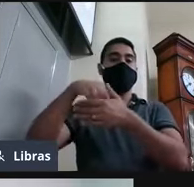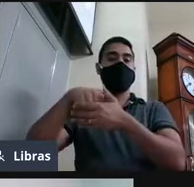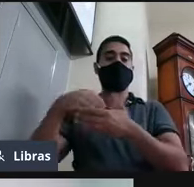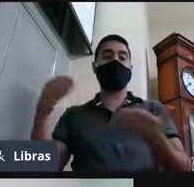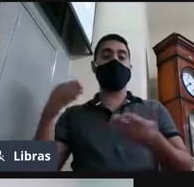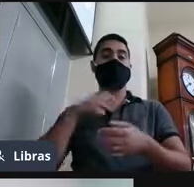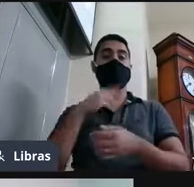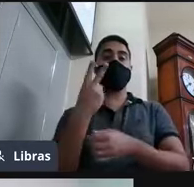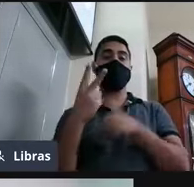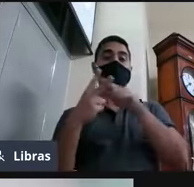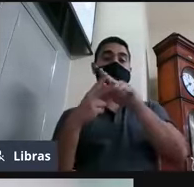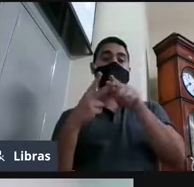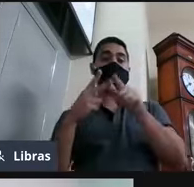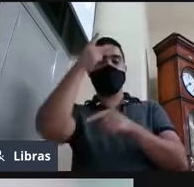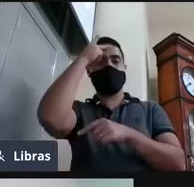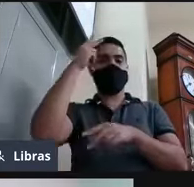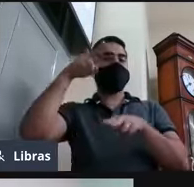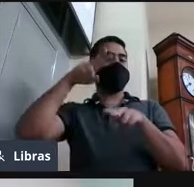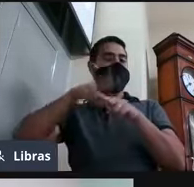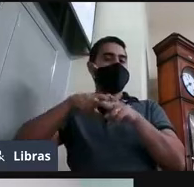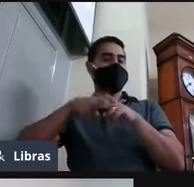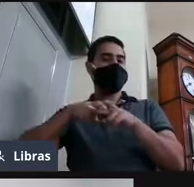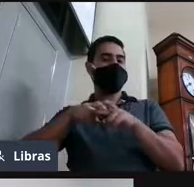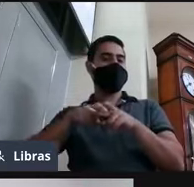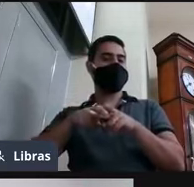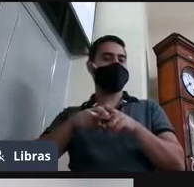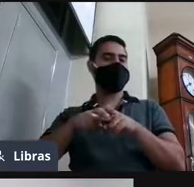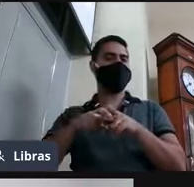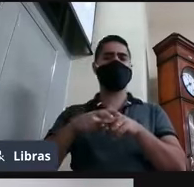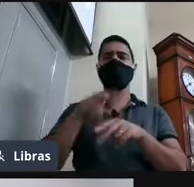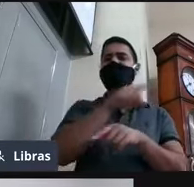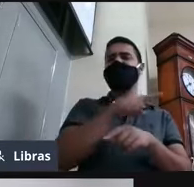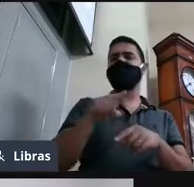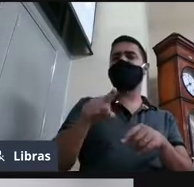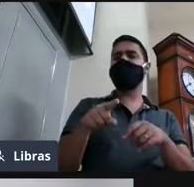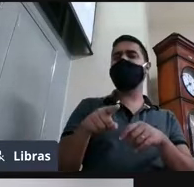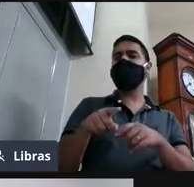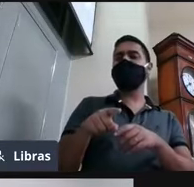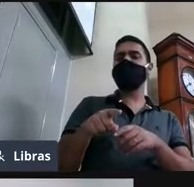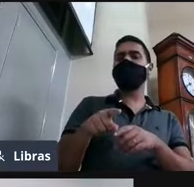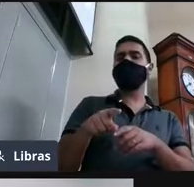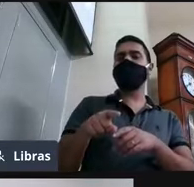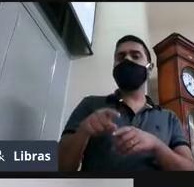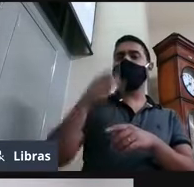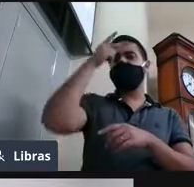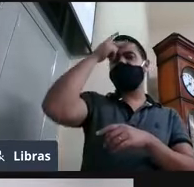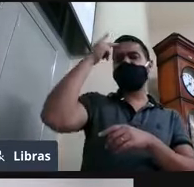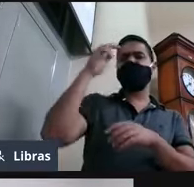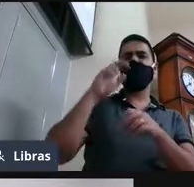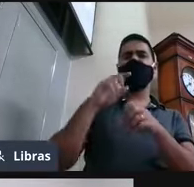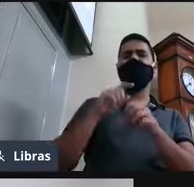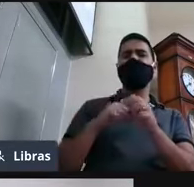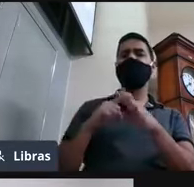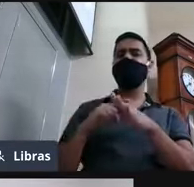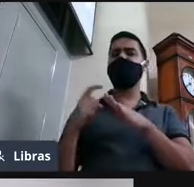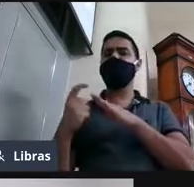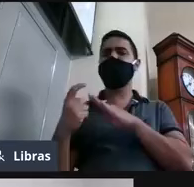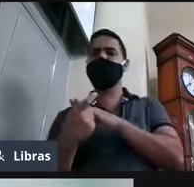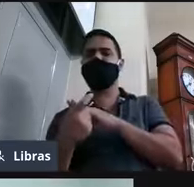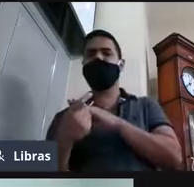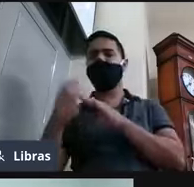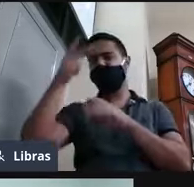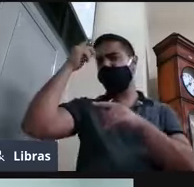2 pessoas que estão presas. No momento que, durante a semana toda, Eu fui execrado nas redes sociais. É